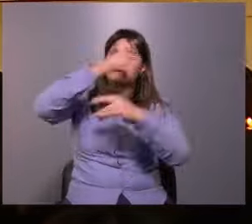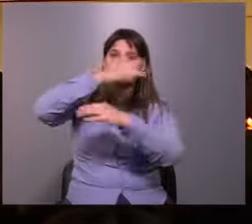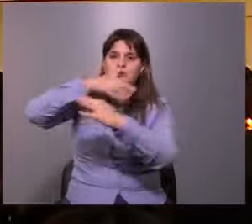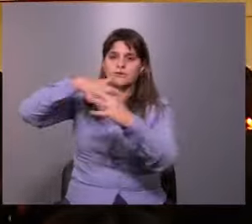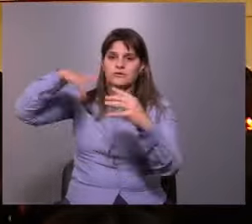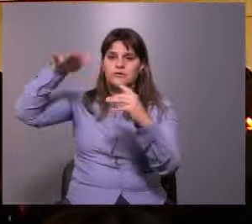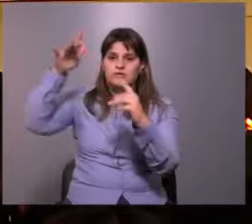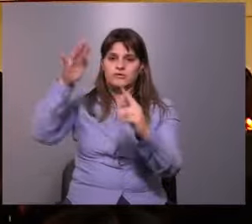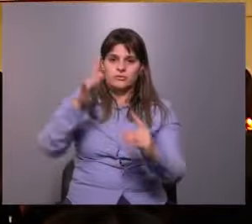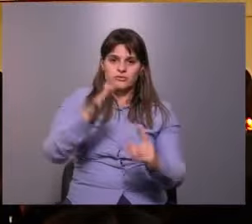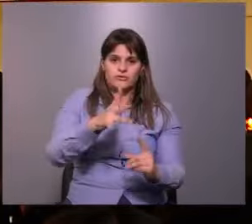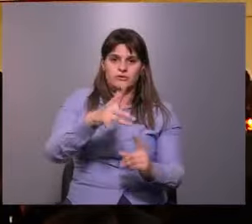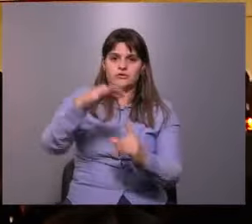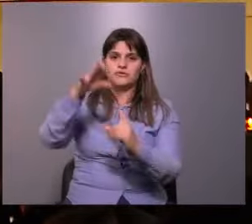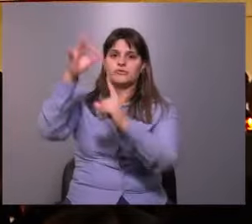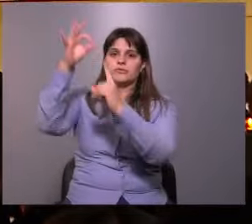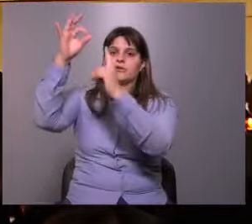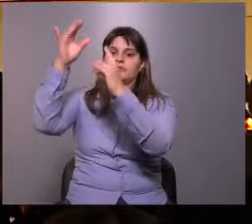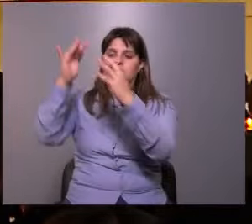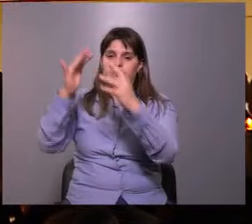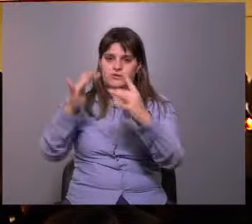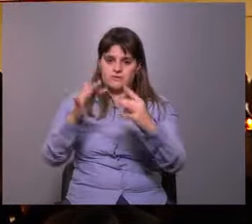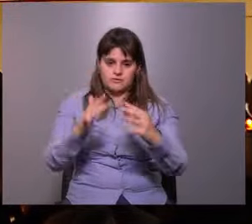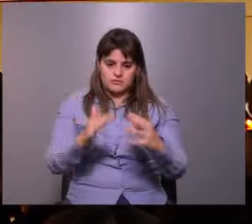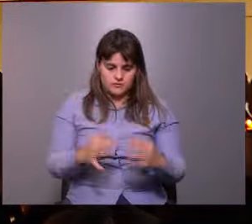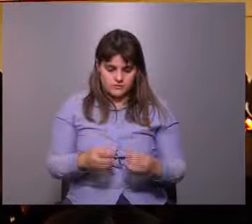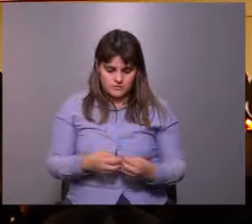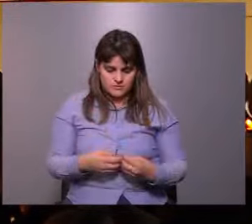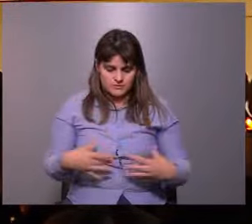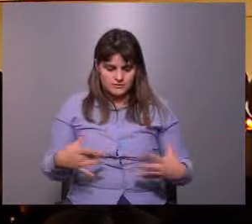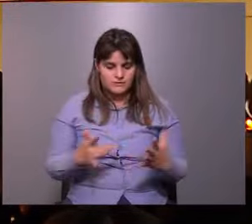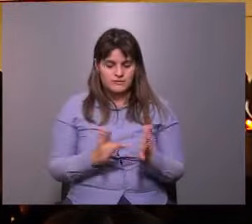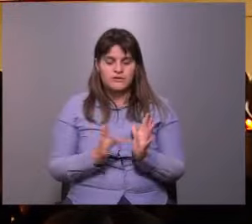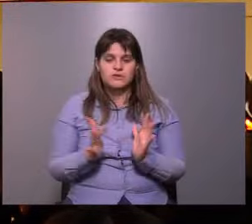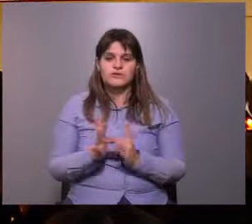ventre, Jesus.